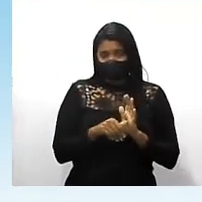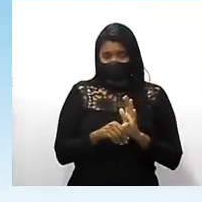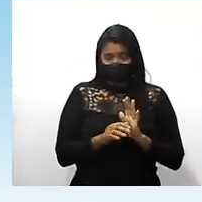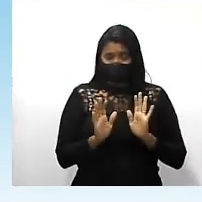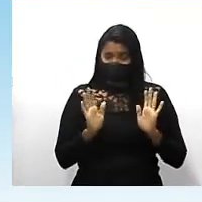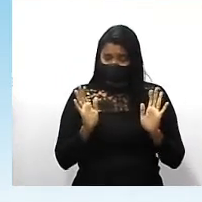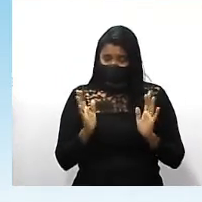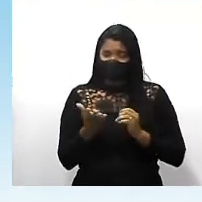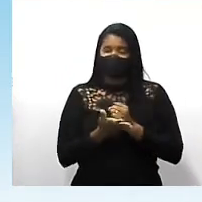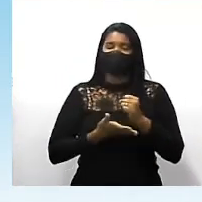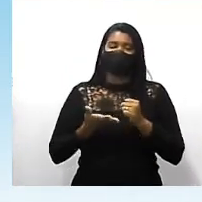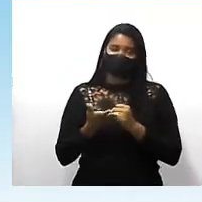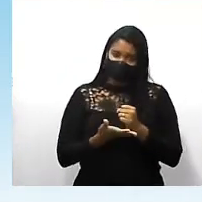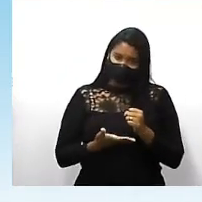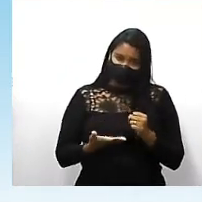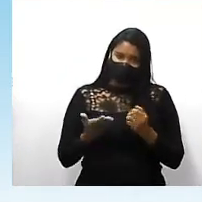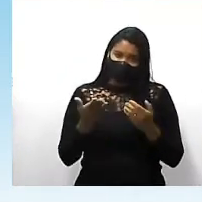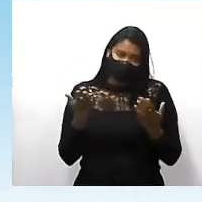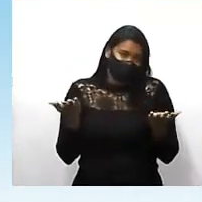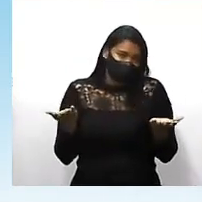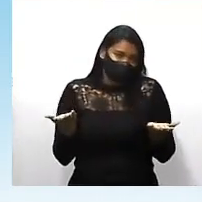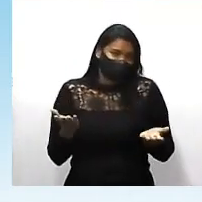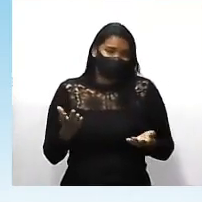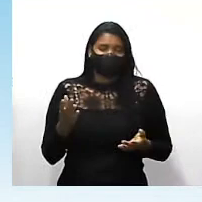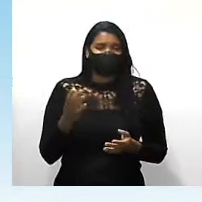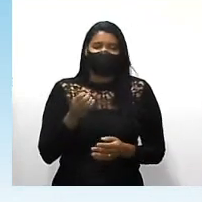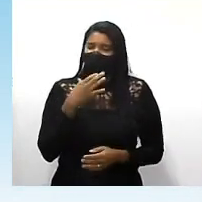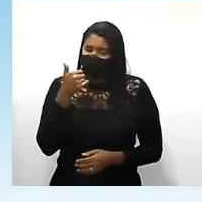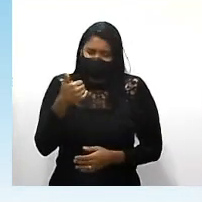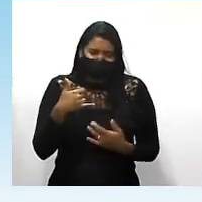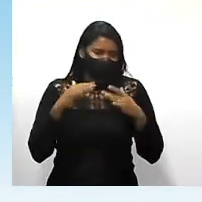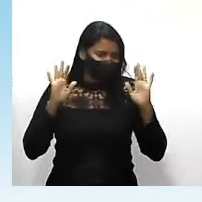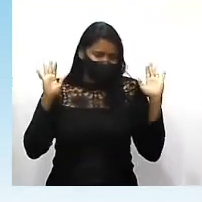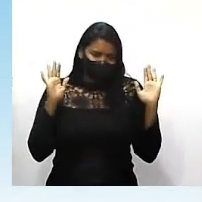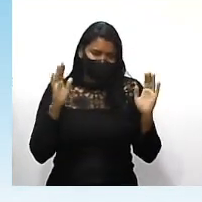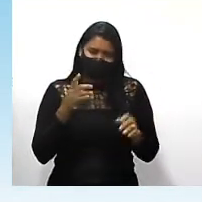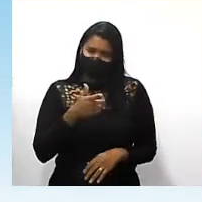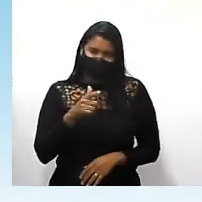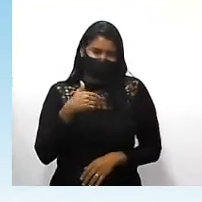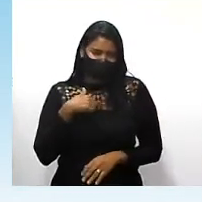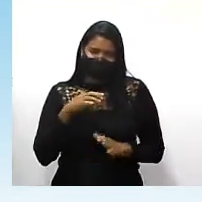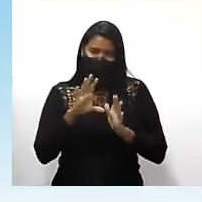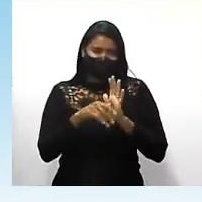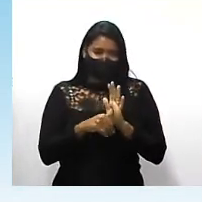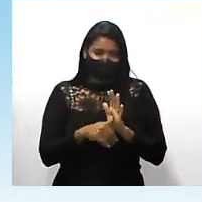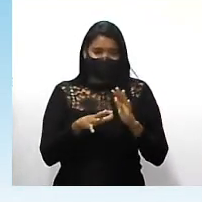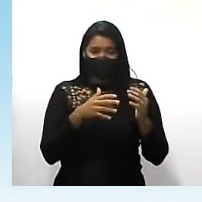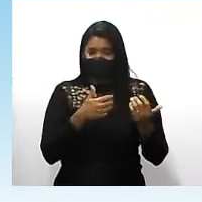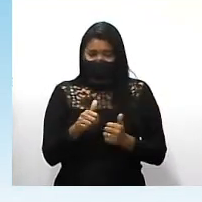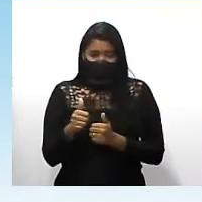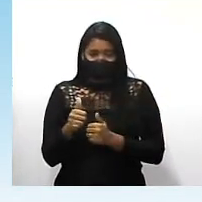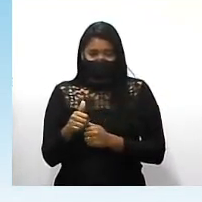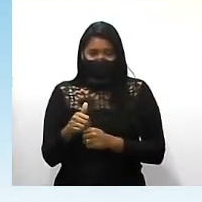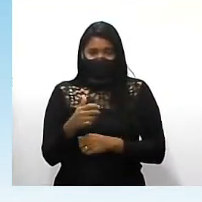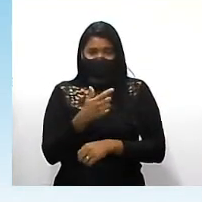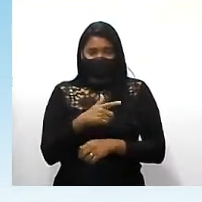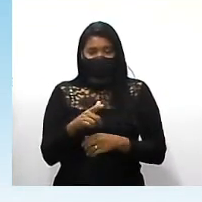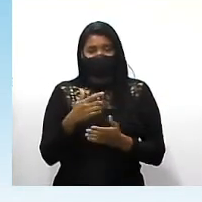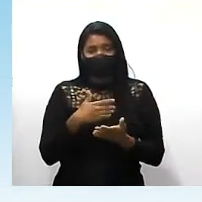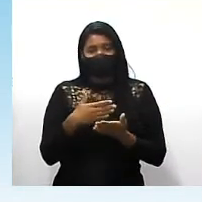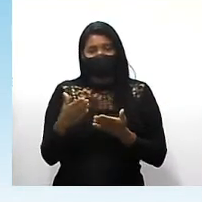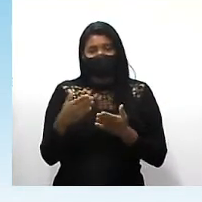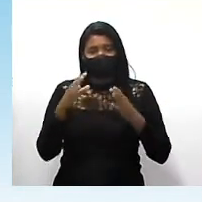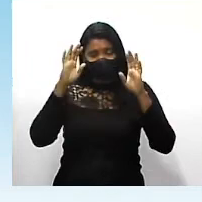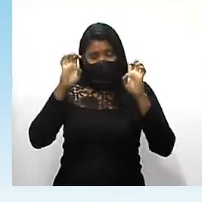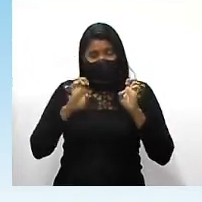o básico. Você vai dizer, professor, isso aí tudo bem, eu não vou roubar. Eu vou seguir o princípio ético. Mas